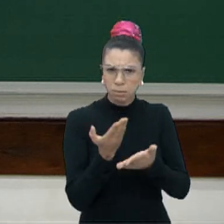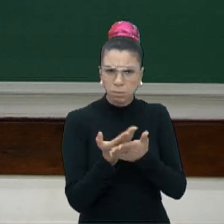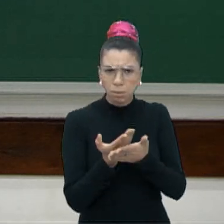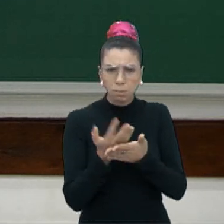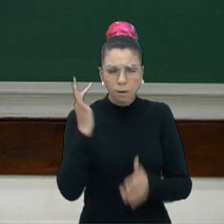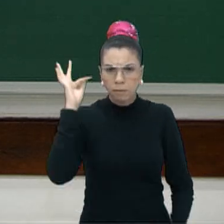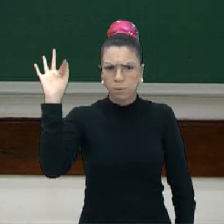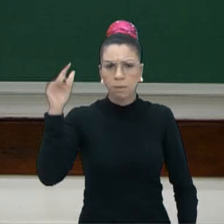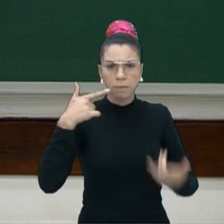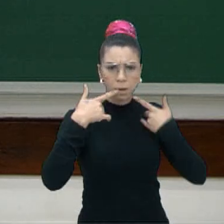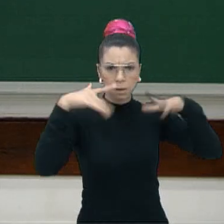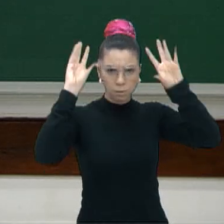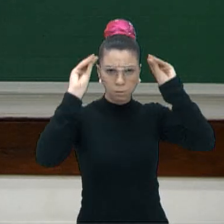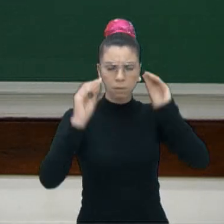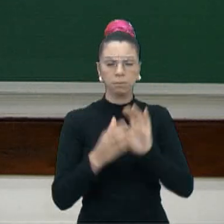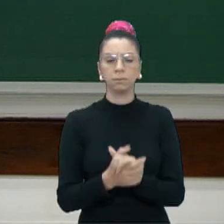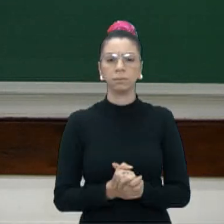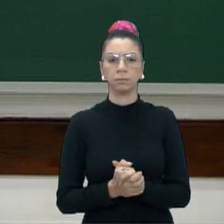linguagem?